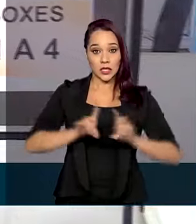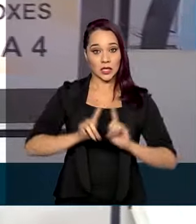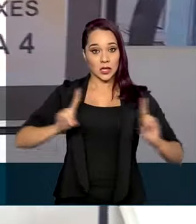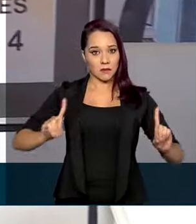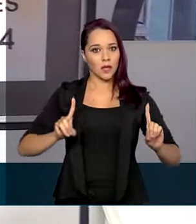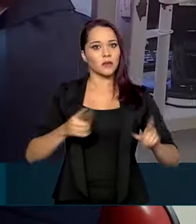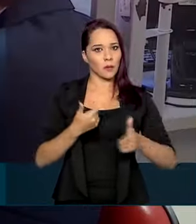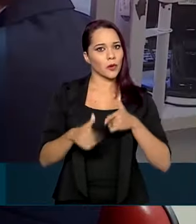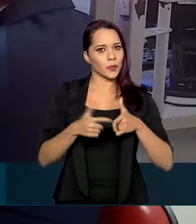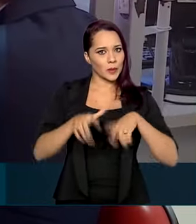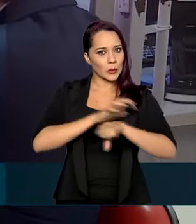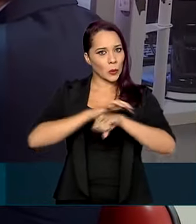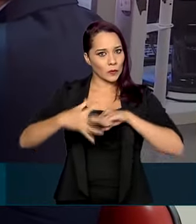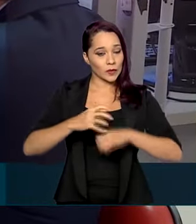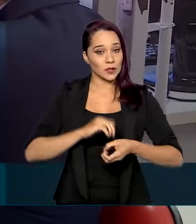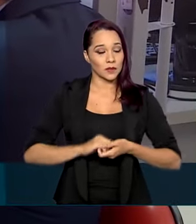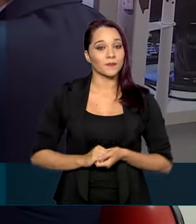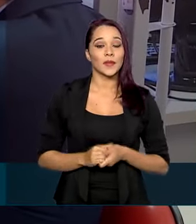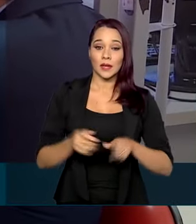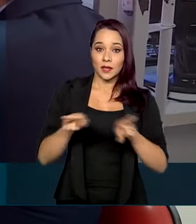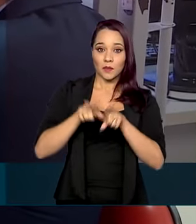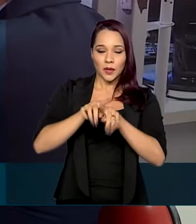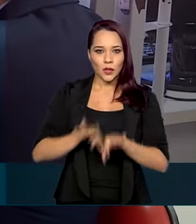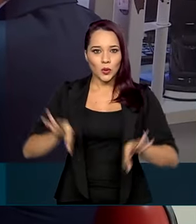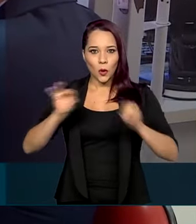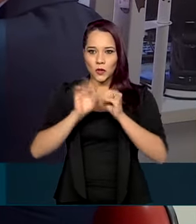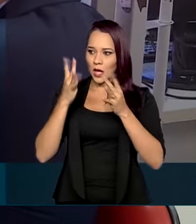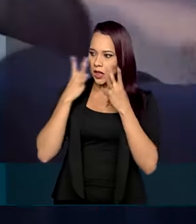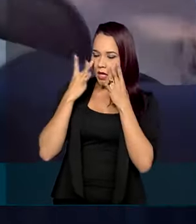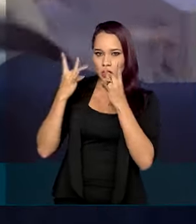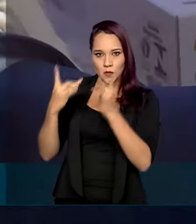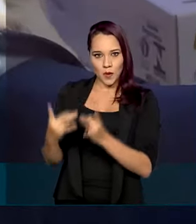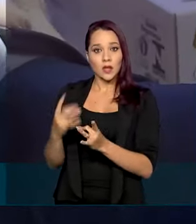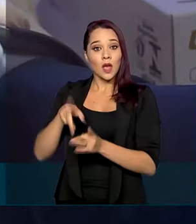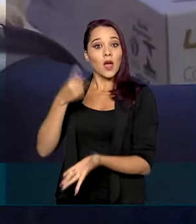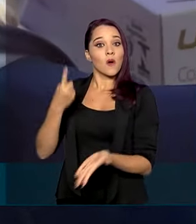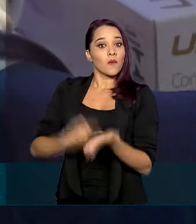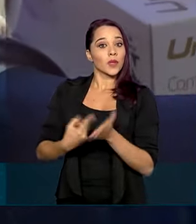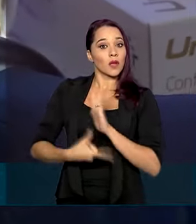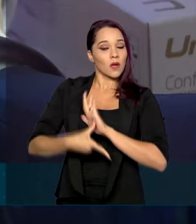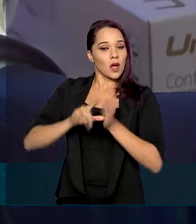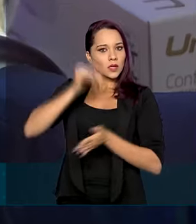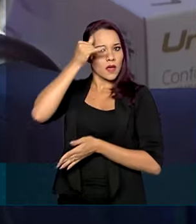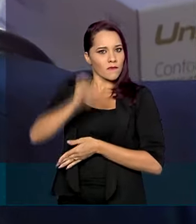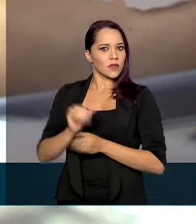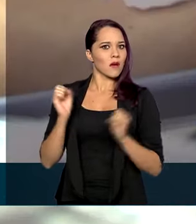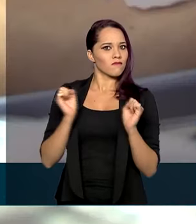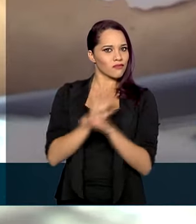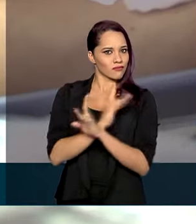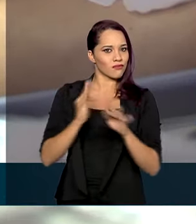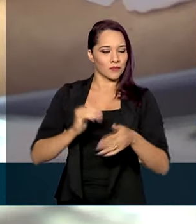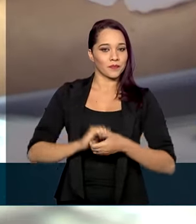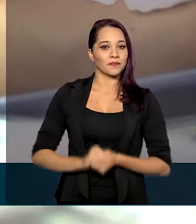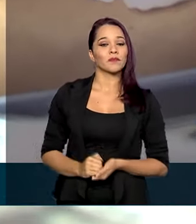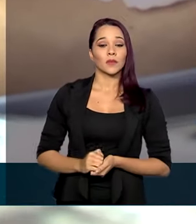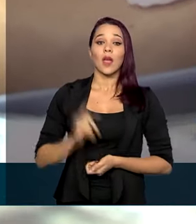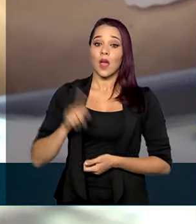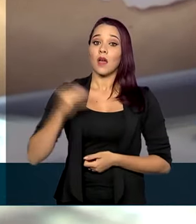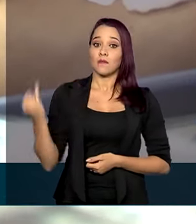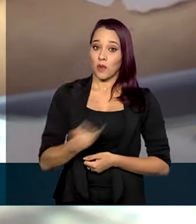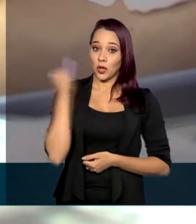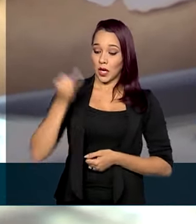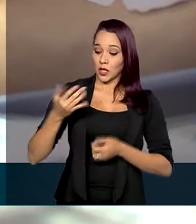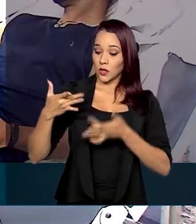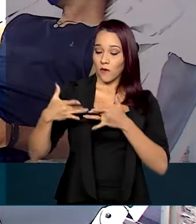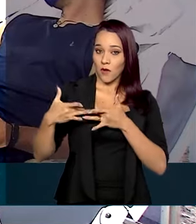causa do coronavírus. Além disso, todos os atendimentos são agendados para evitar aglomeração. É importante que o